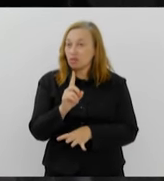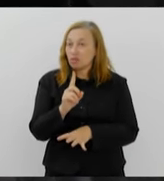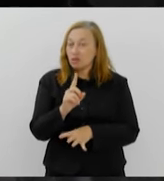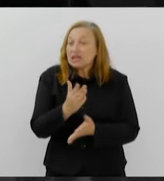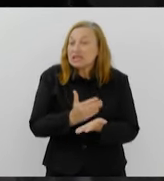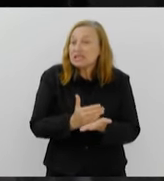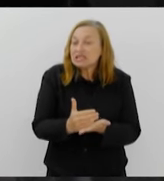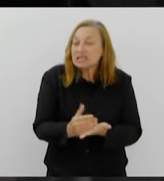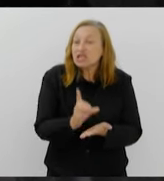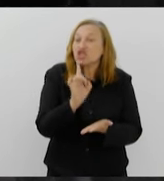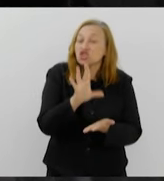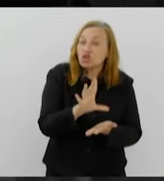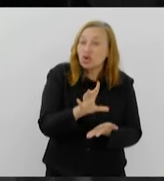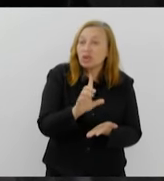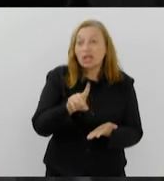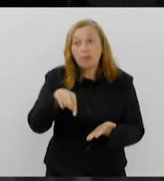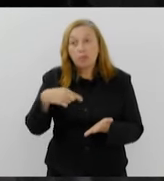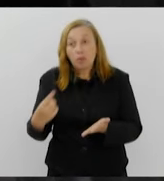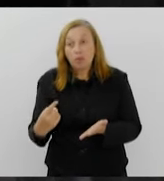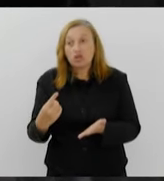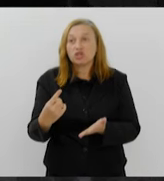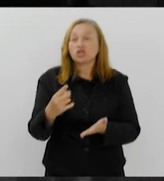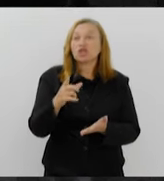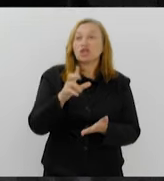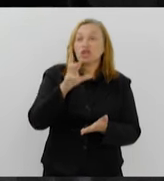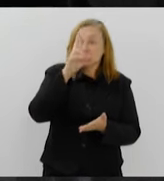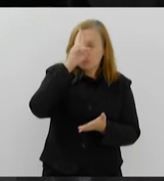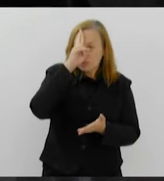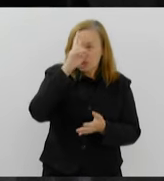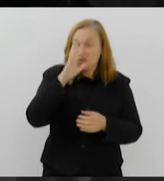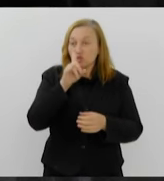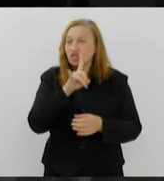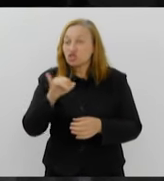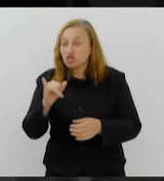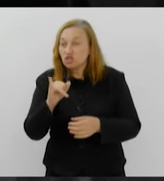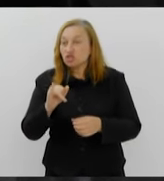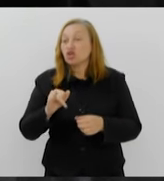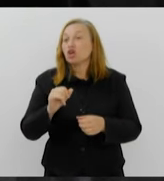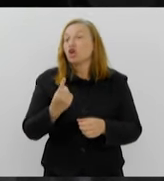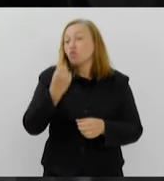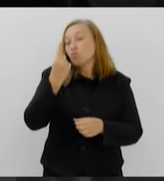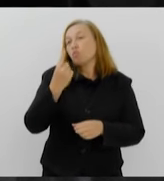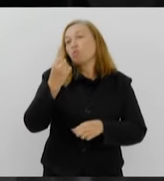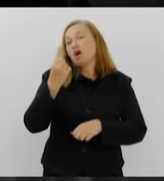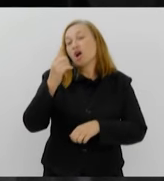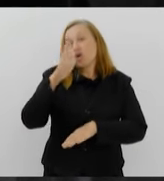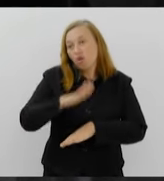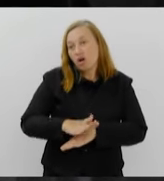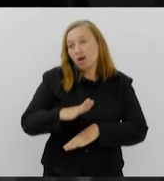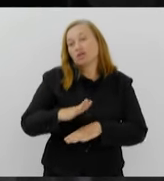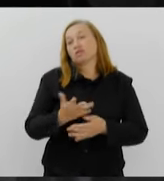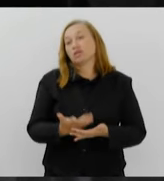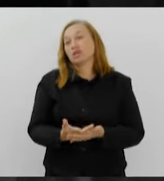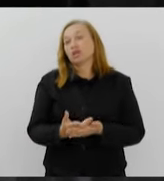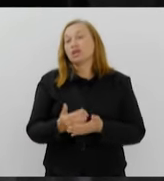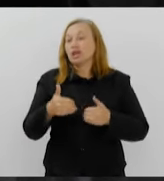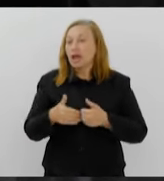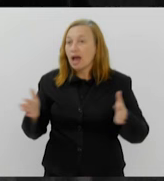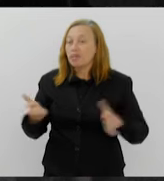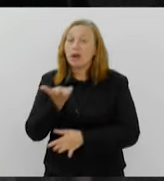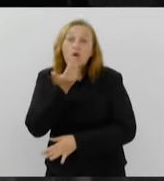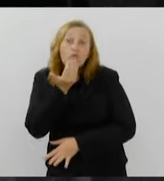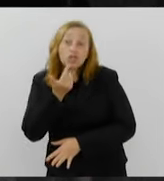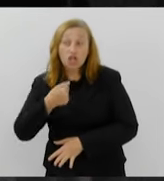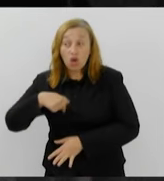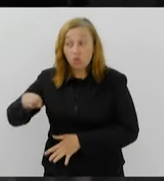começa a funcionar a partir de meio-dia uma hora que é o momento que as os estabelecimentos abrem para o almoço e eu fui